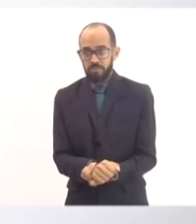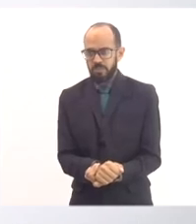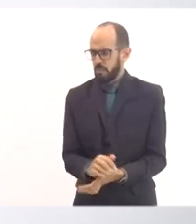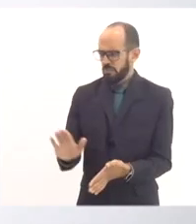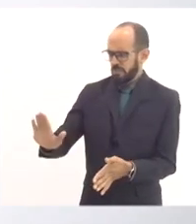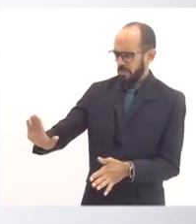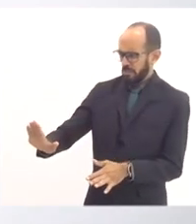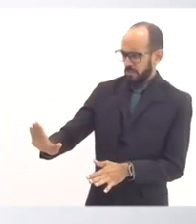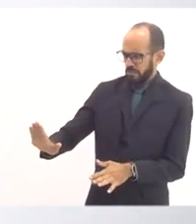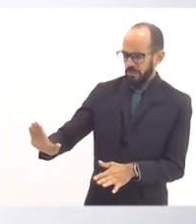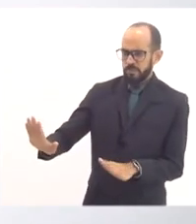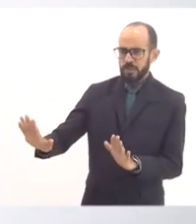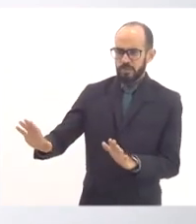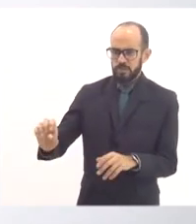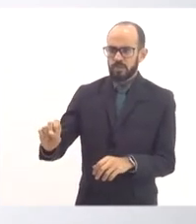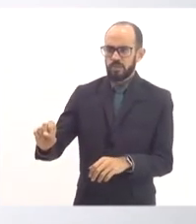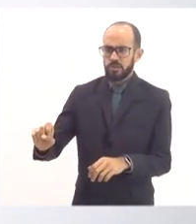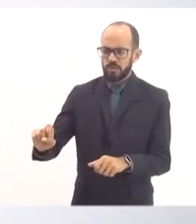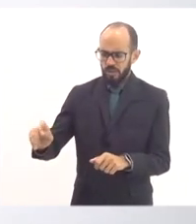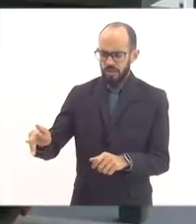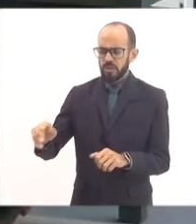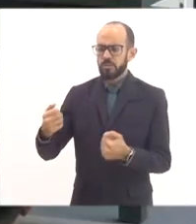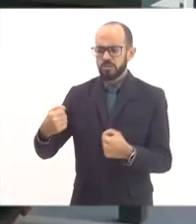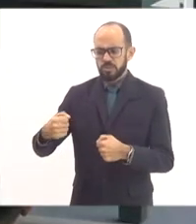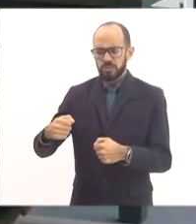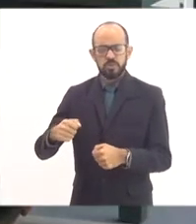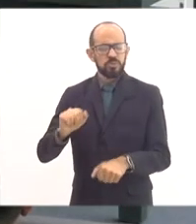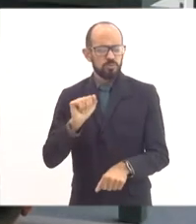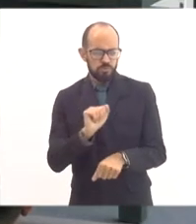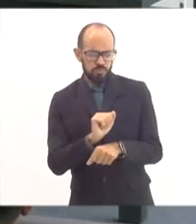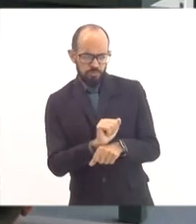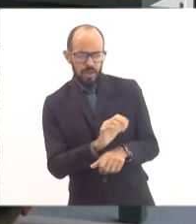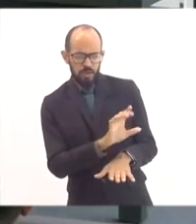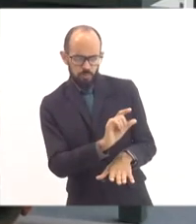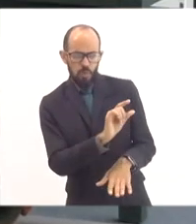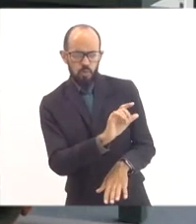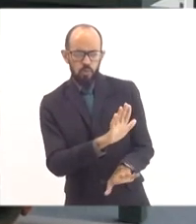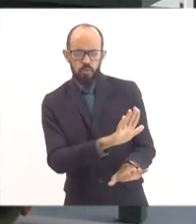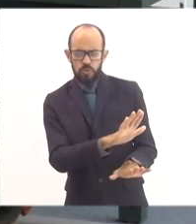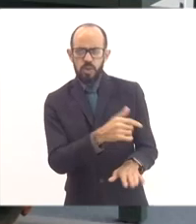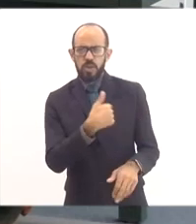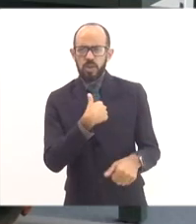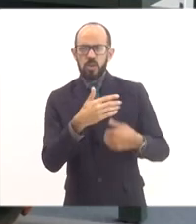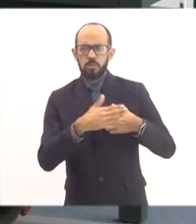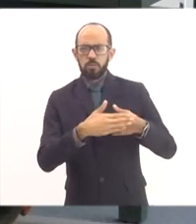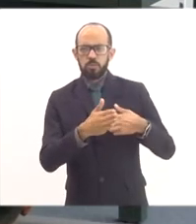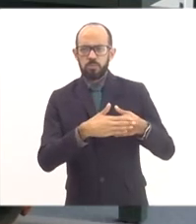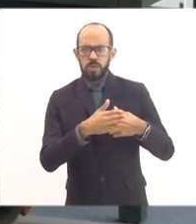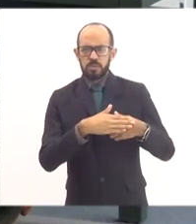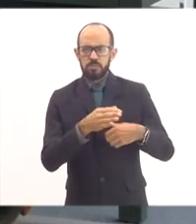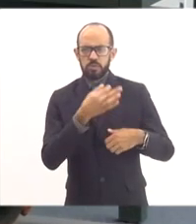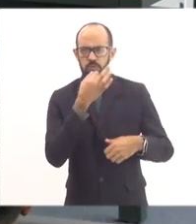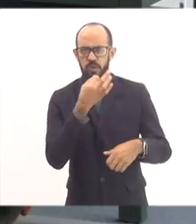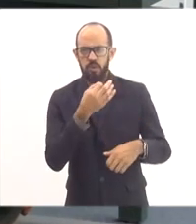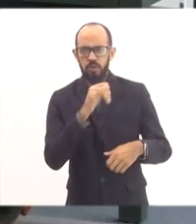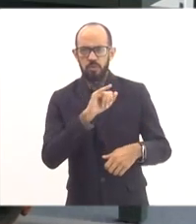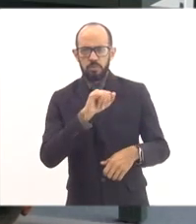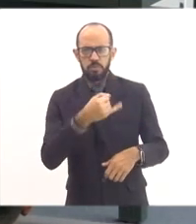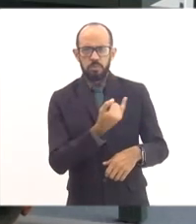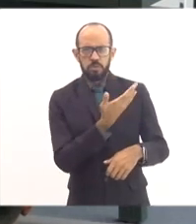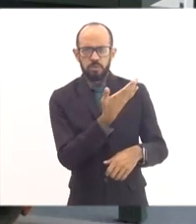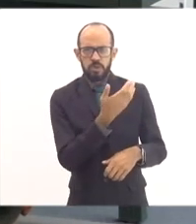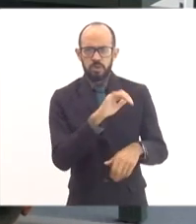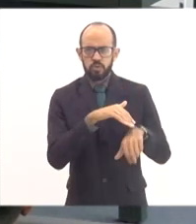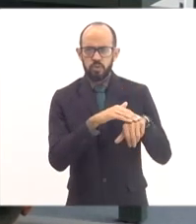reunião de trabalho, fica posso à vontade. Interromper? Claro, é então vontade. Vamos lá. É, eu mesma tive a oportunidade de conversar com o